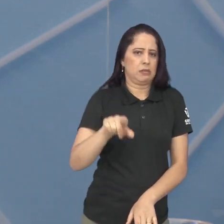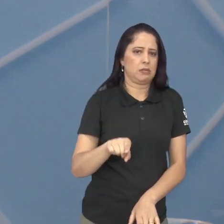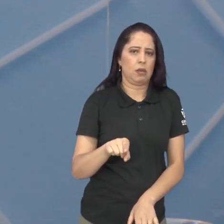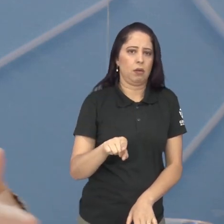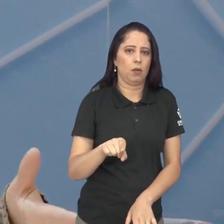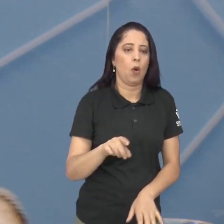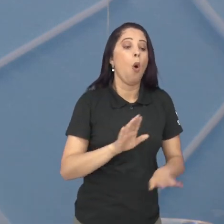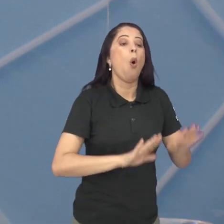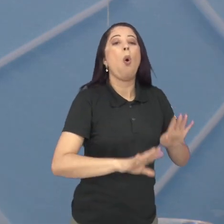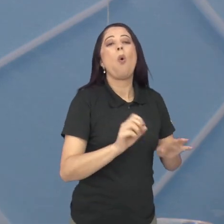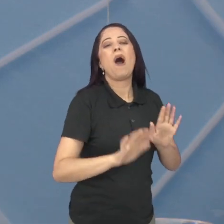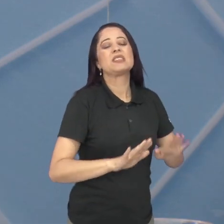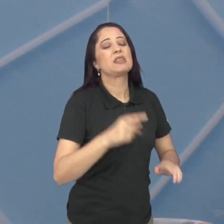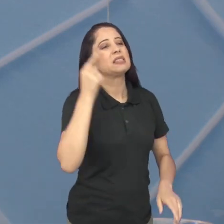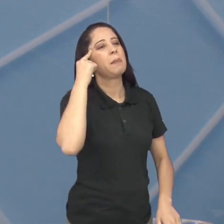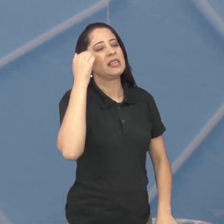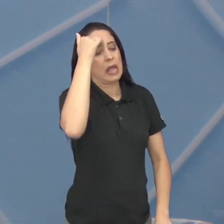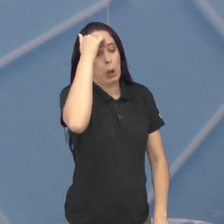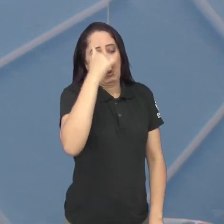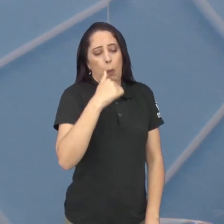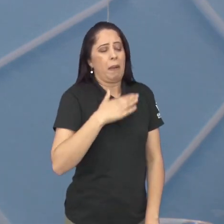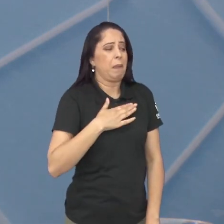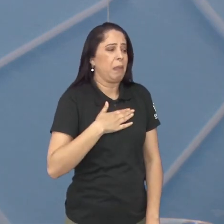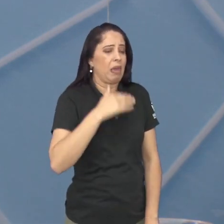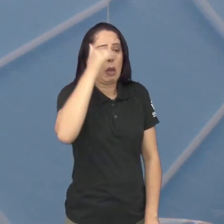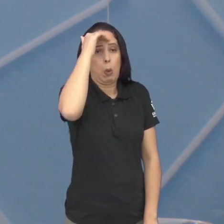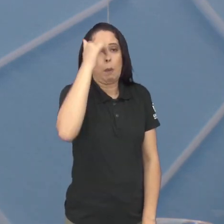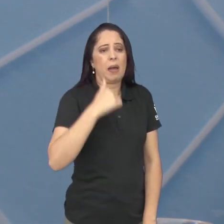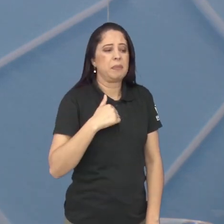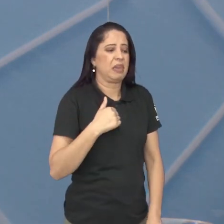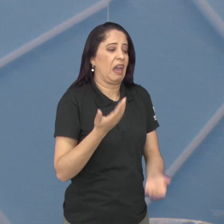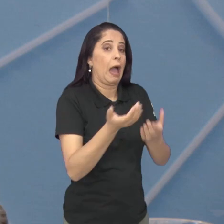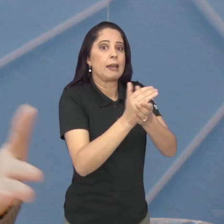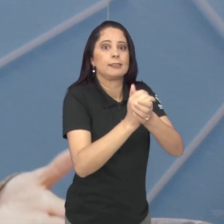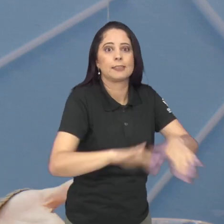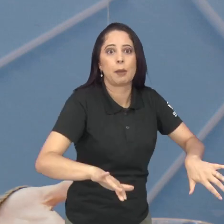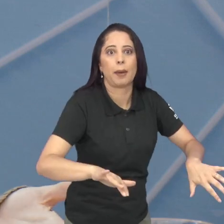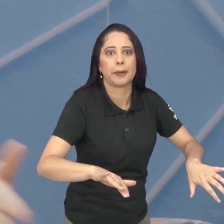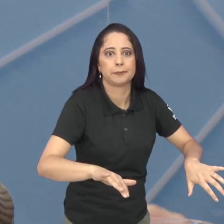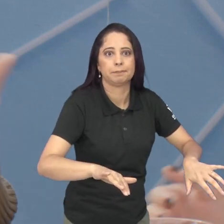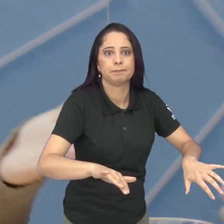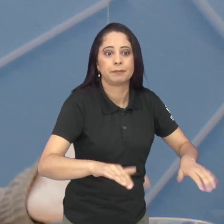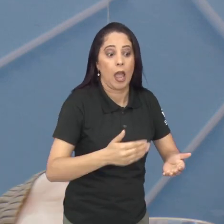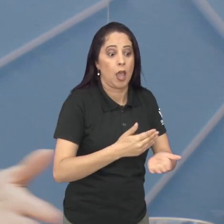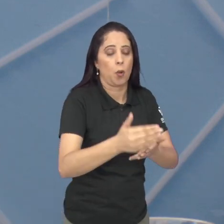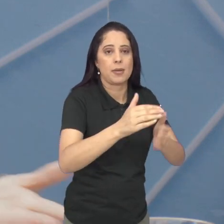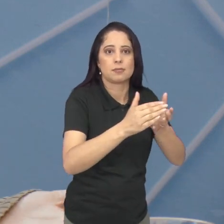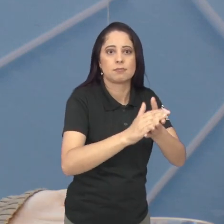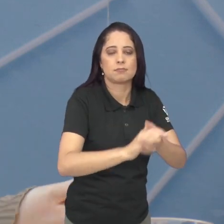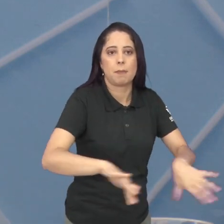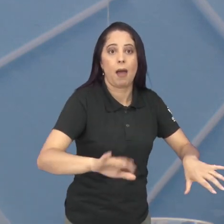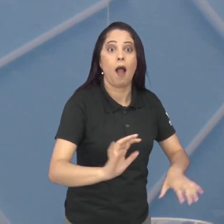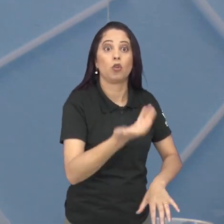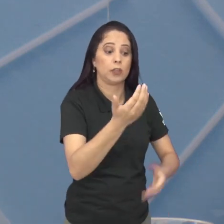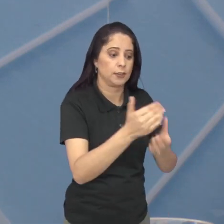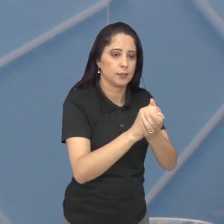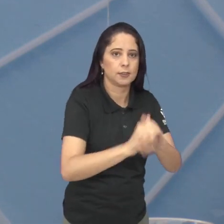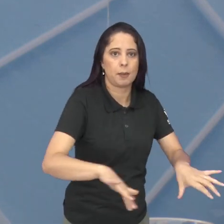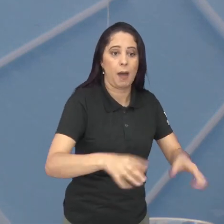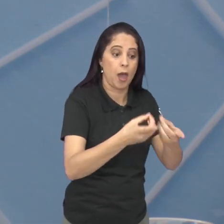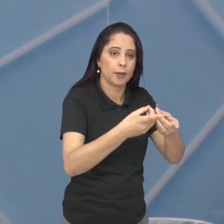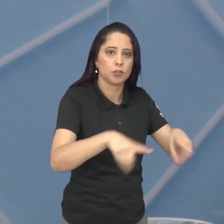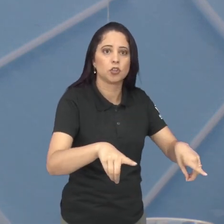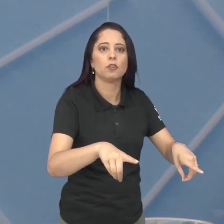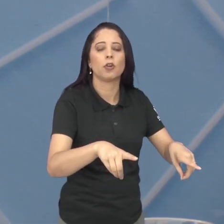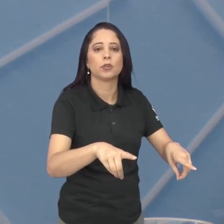Exatamente, acabam deixando, né, então... É muito comum, realmente, assim, né? Já é uma prática, infelizmente, de muitos homens,